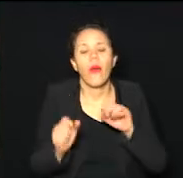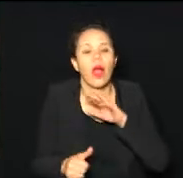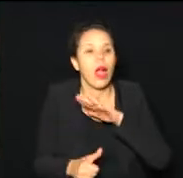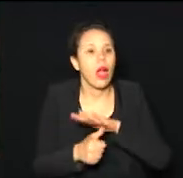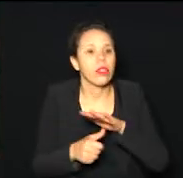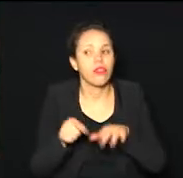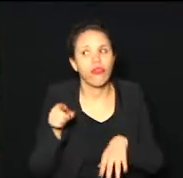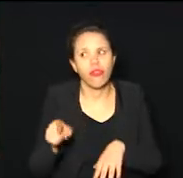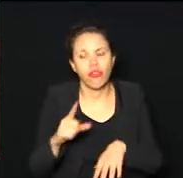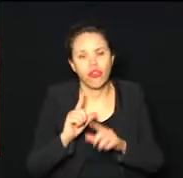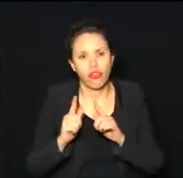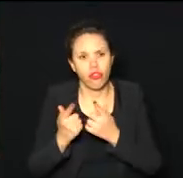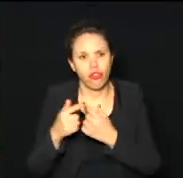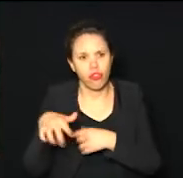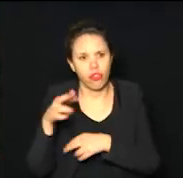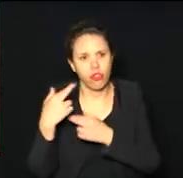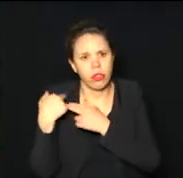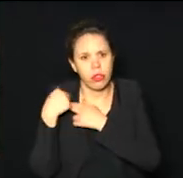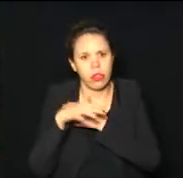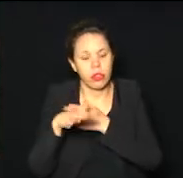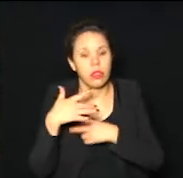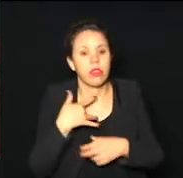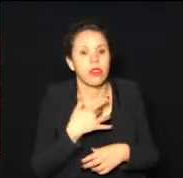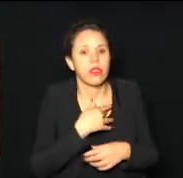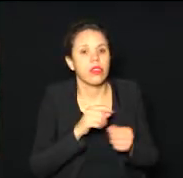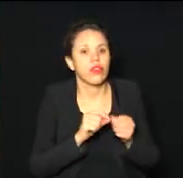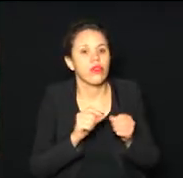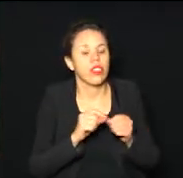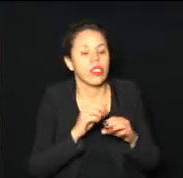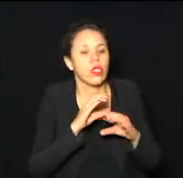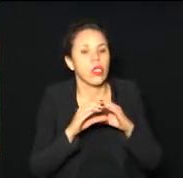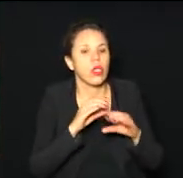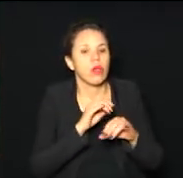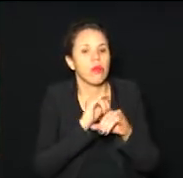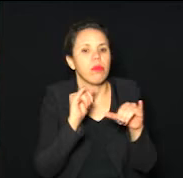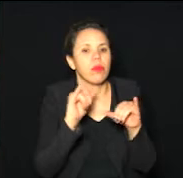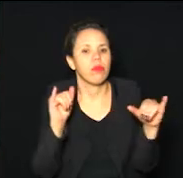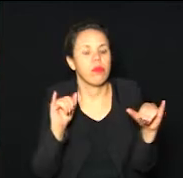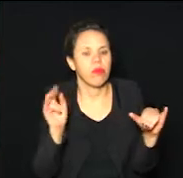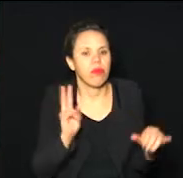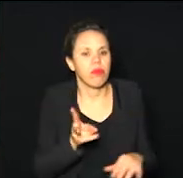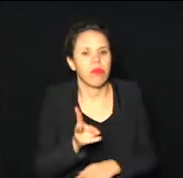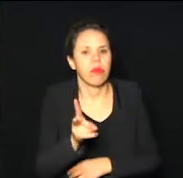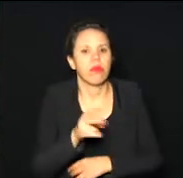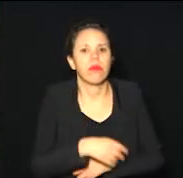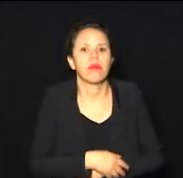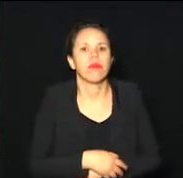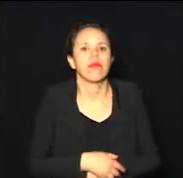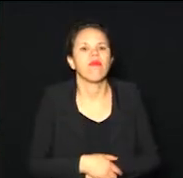dos gestores da área de saúde, deles fazerem comunicados constantes, né,